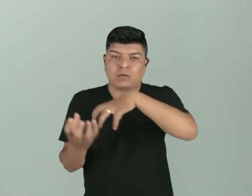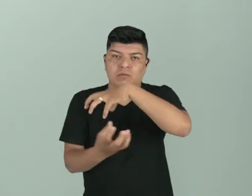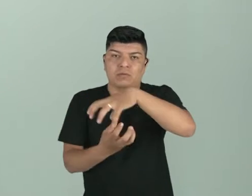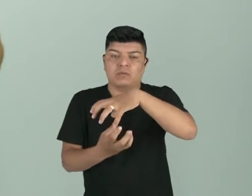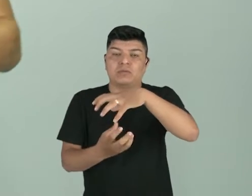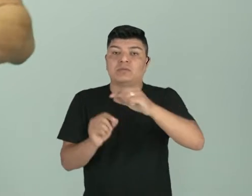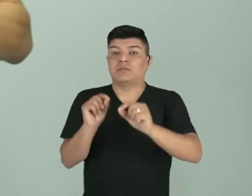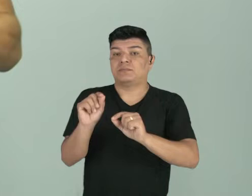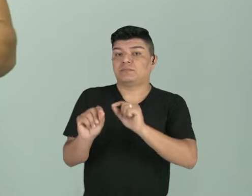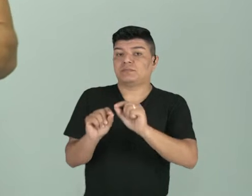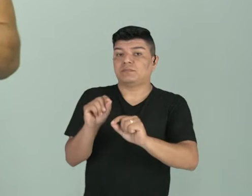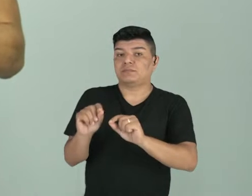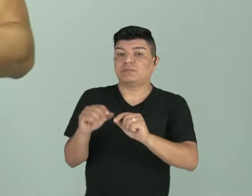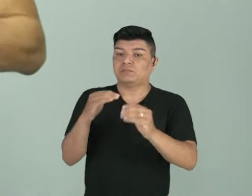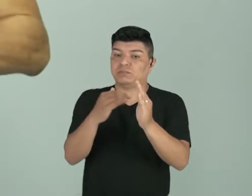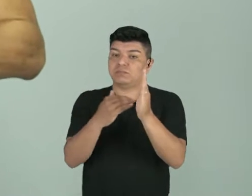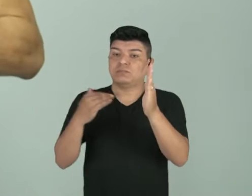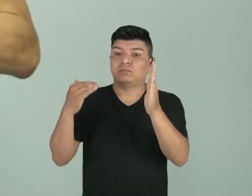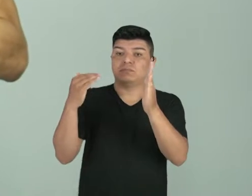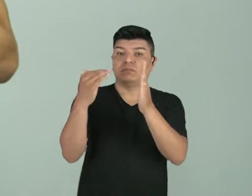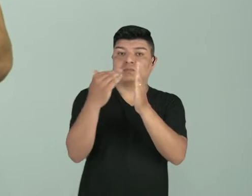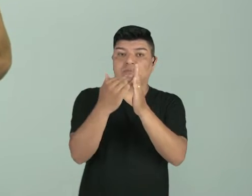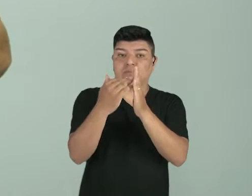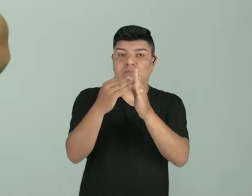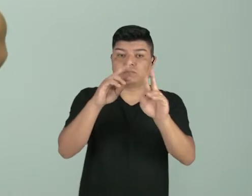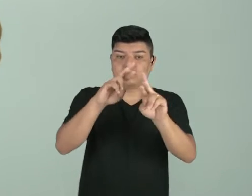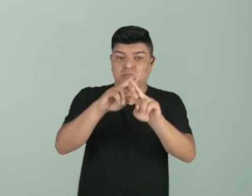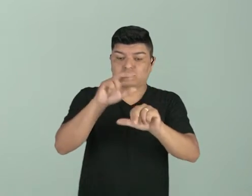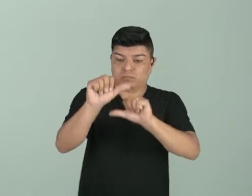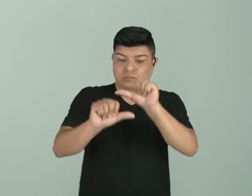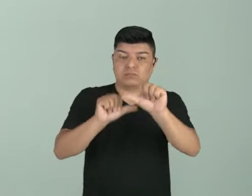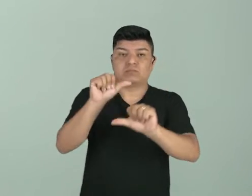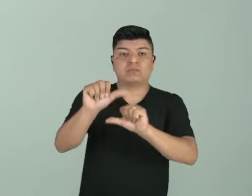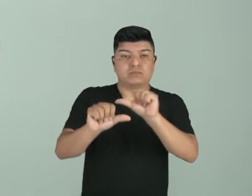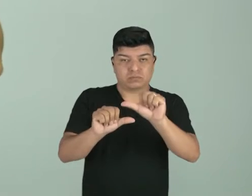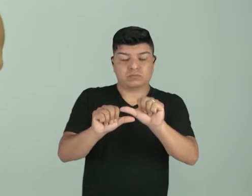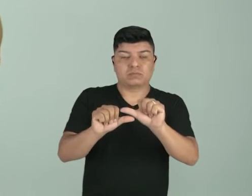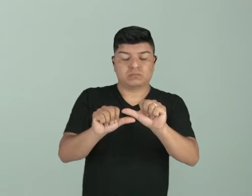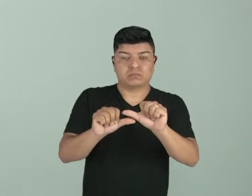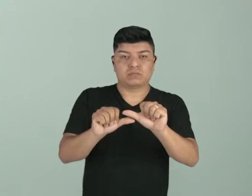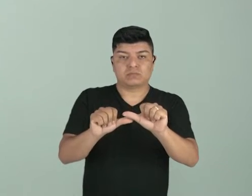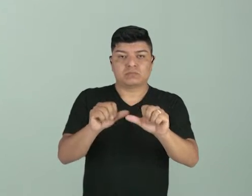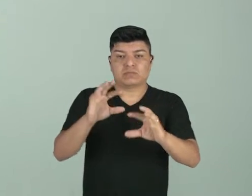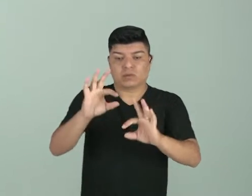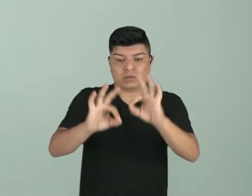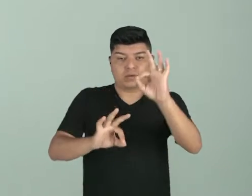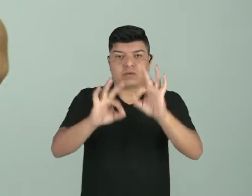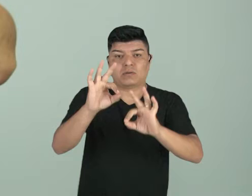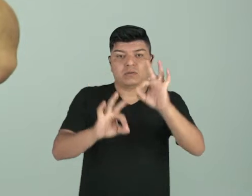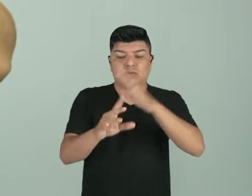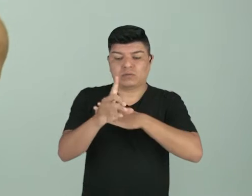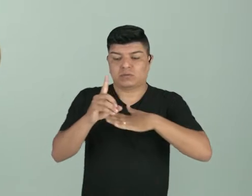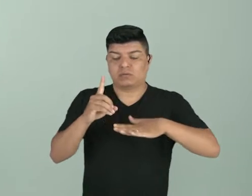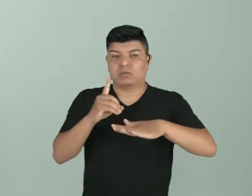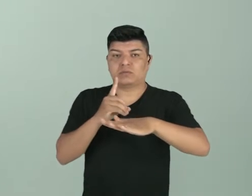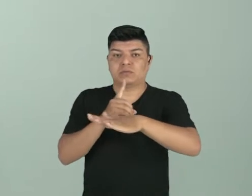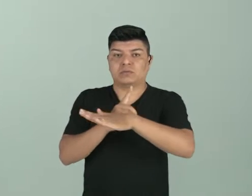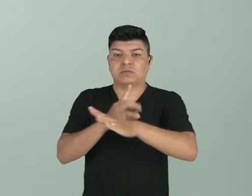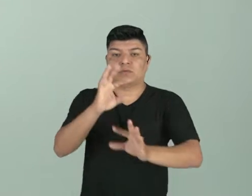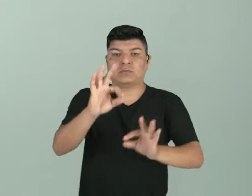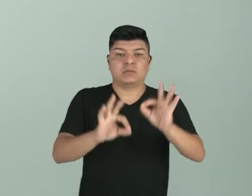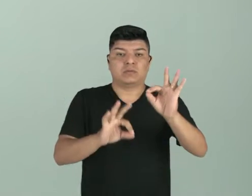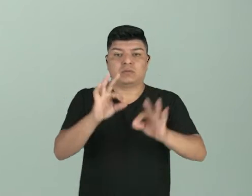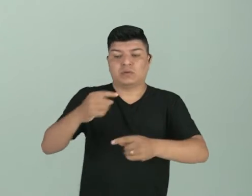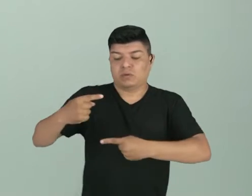Revolução essa que promoveu alterações substanciais na organização social, na